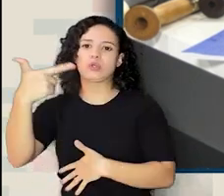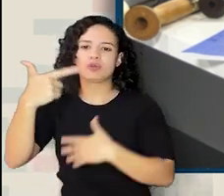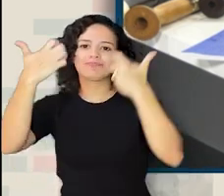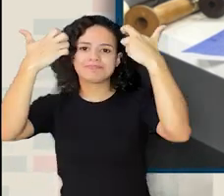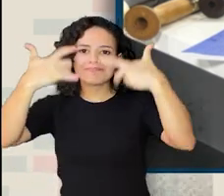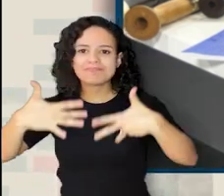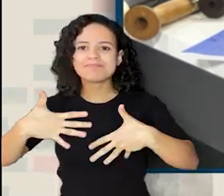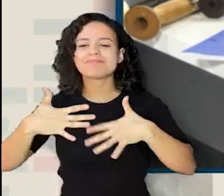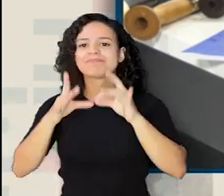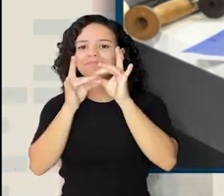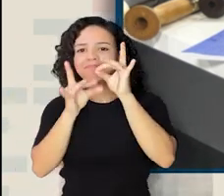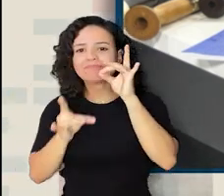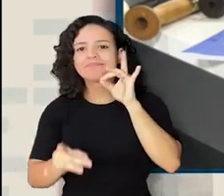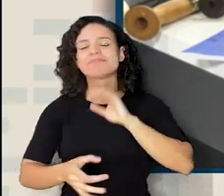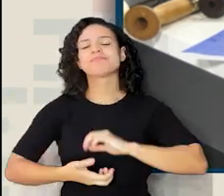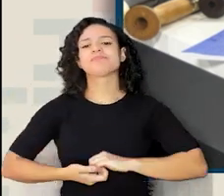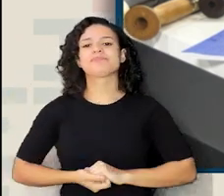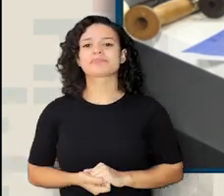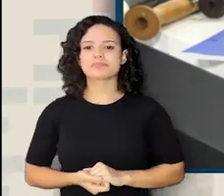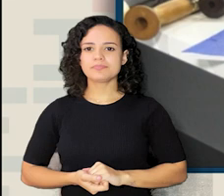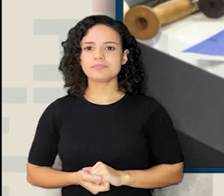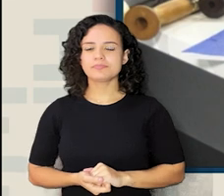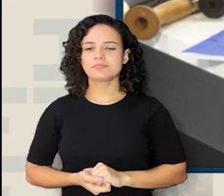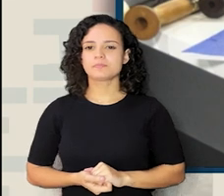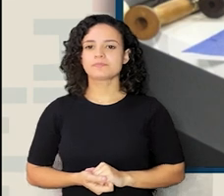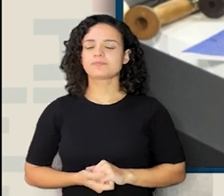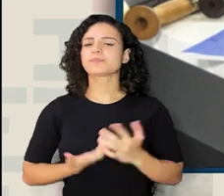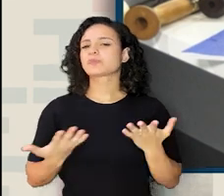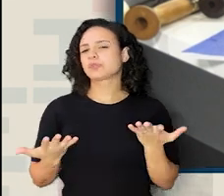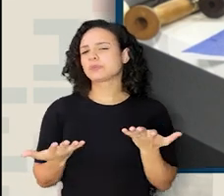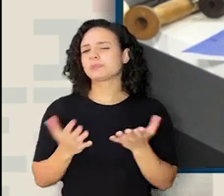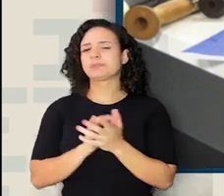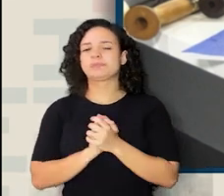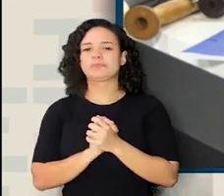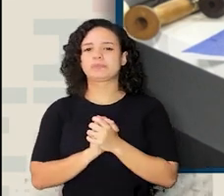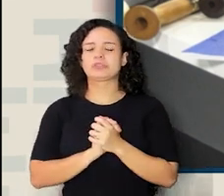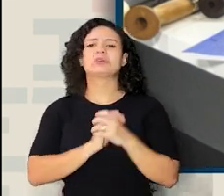das flautas no módulo 2, tá?